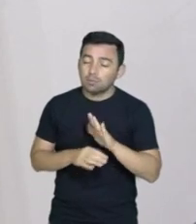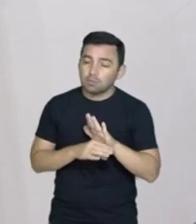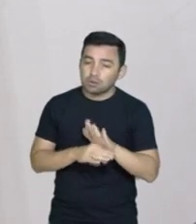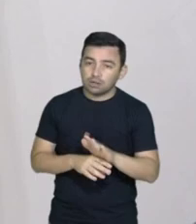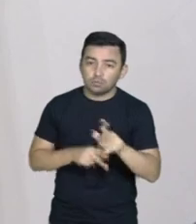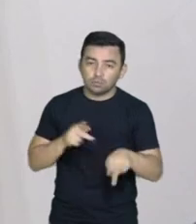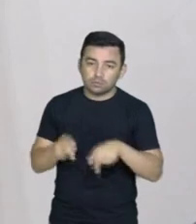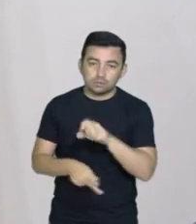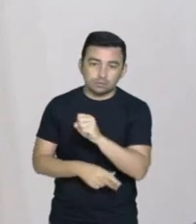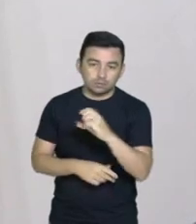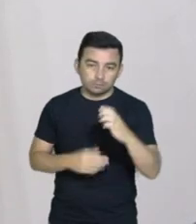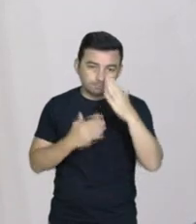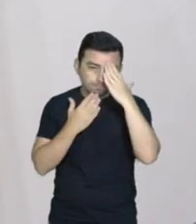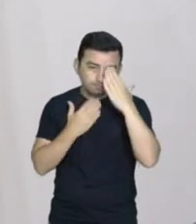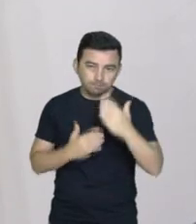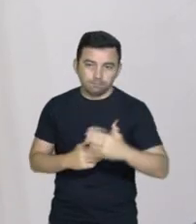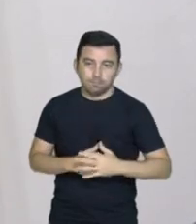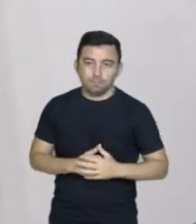obrigado